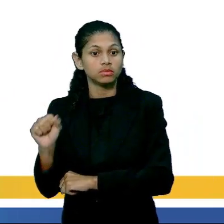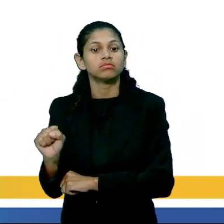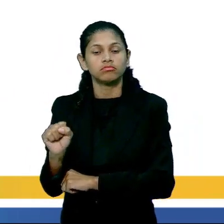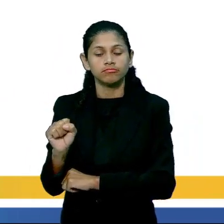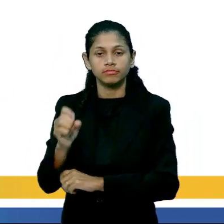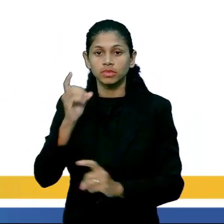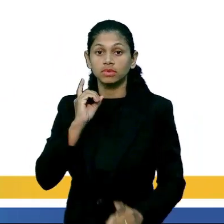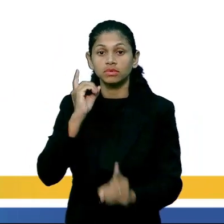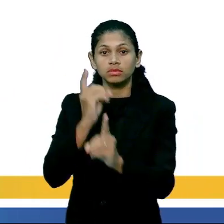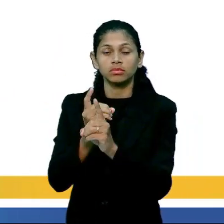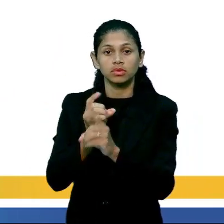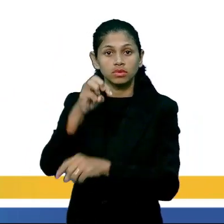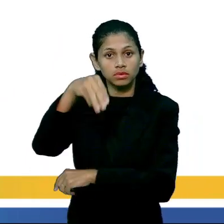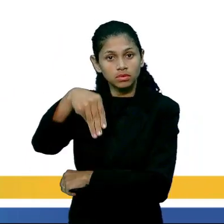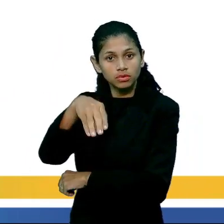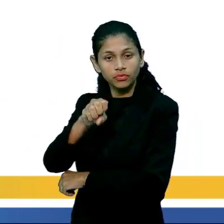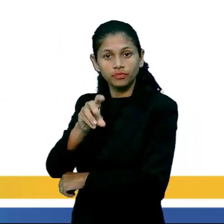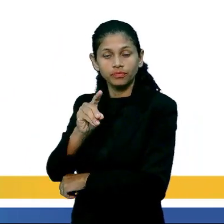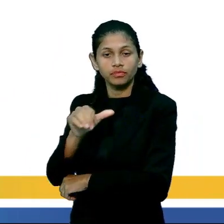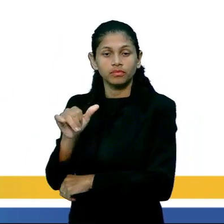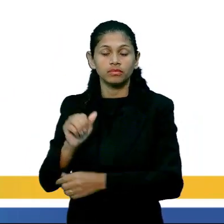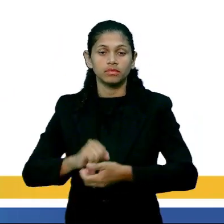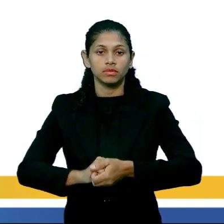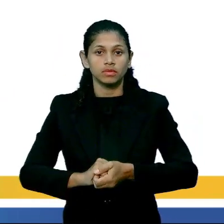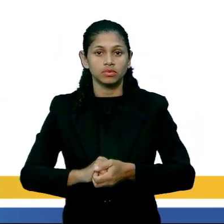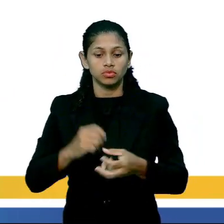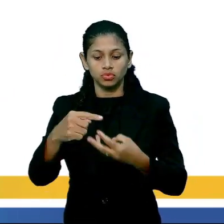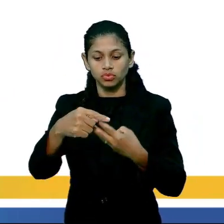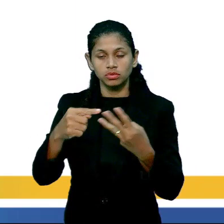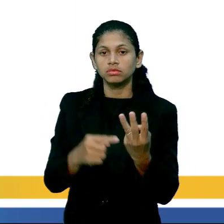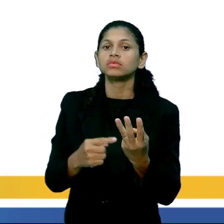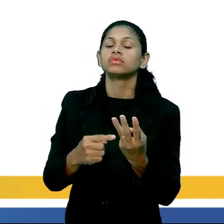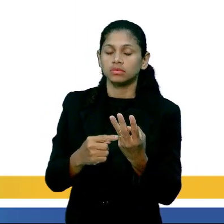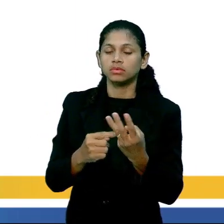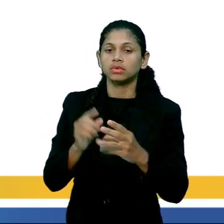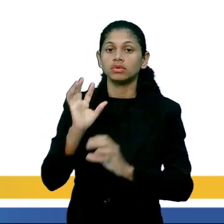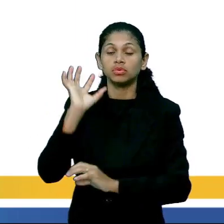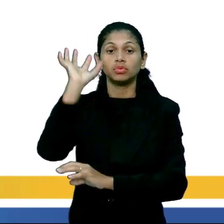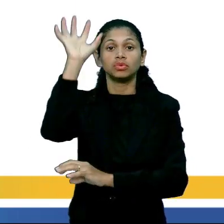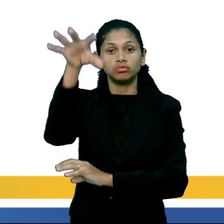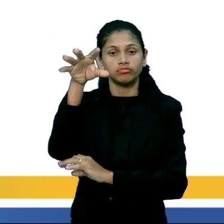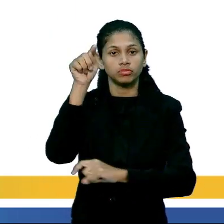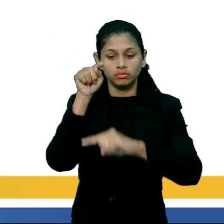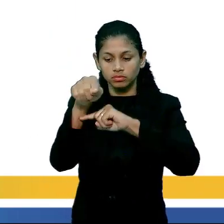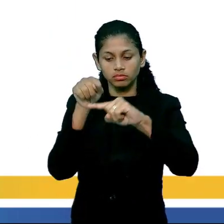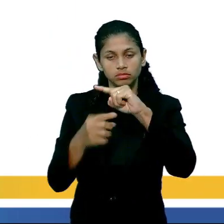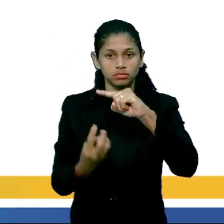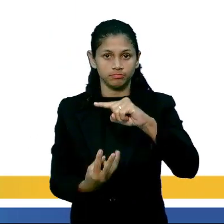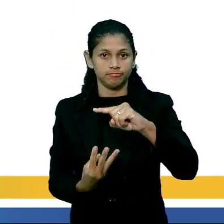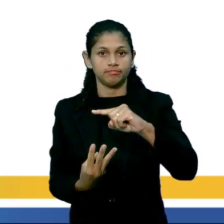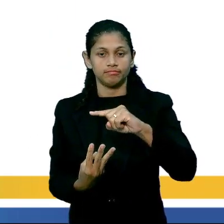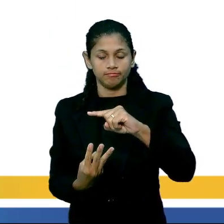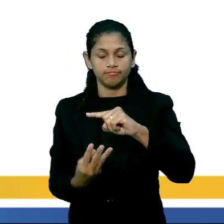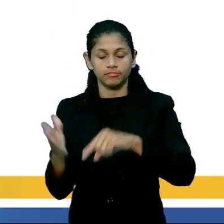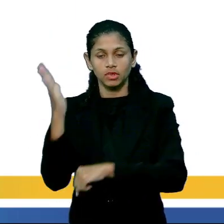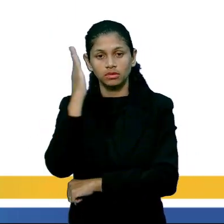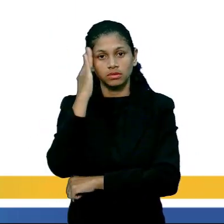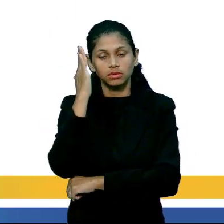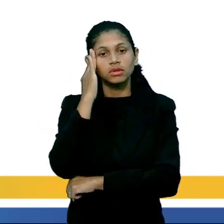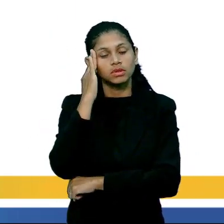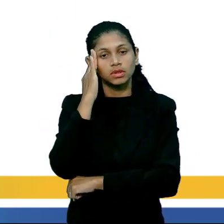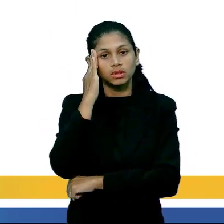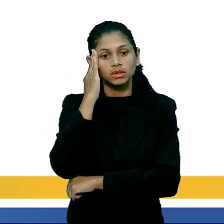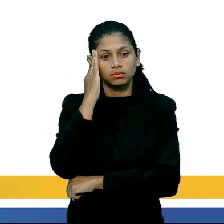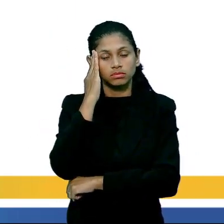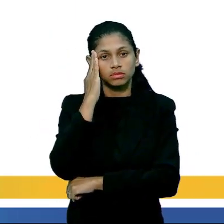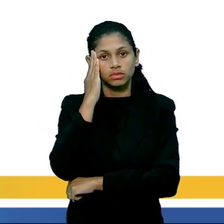para encontrar a média da altura desses três jogadores basta dividir por três ou seja sabemos que